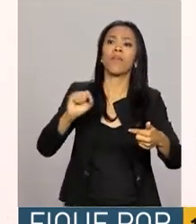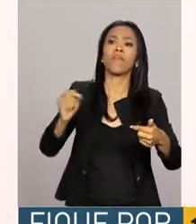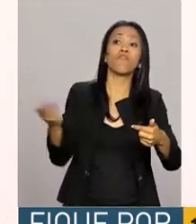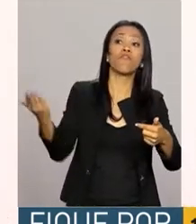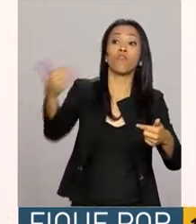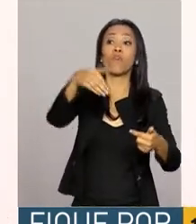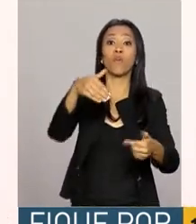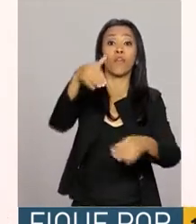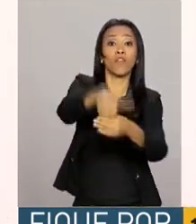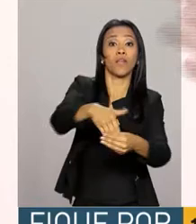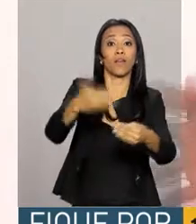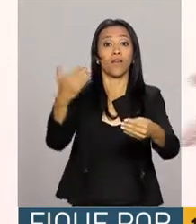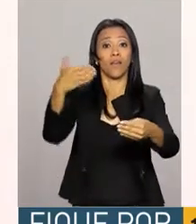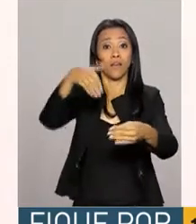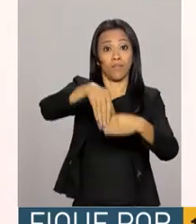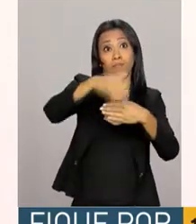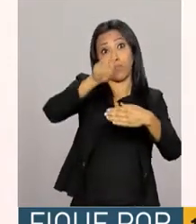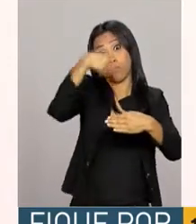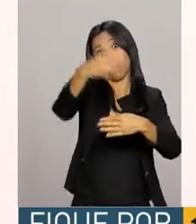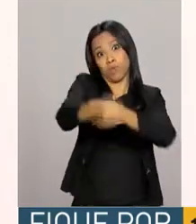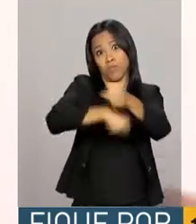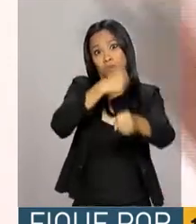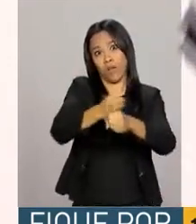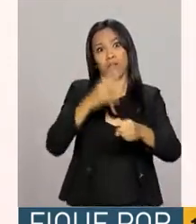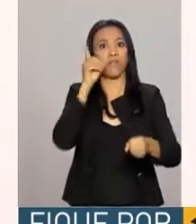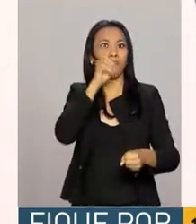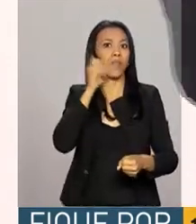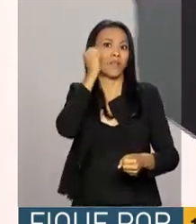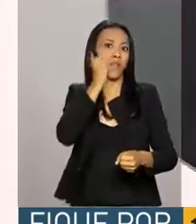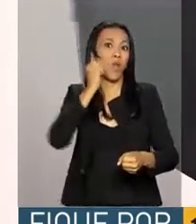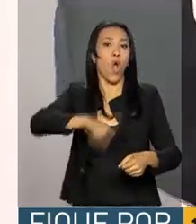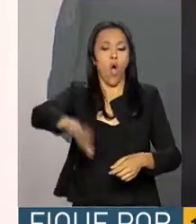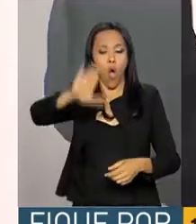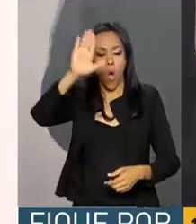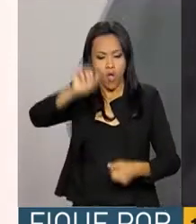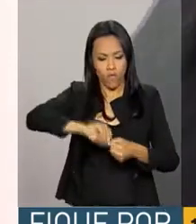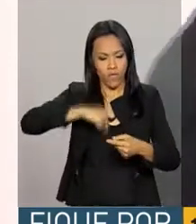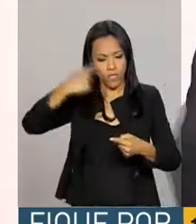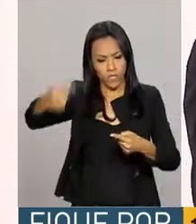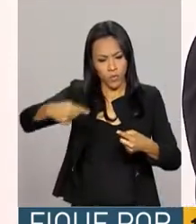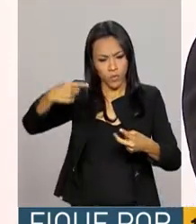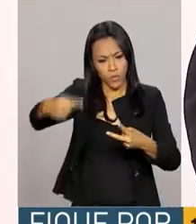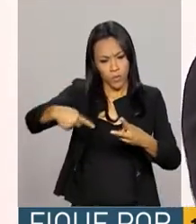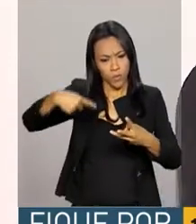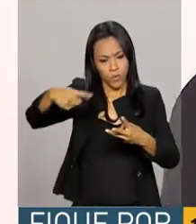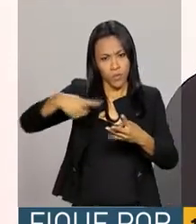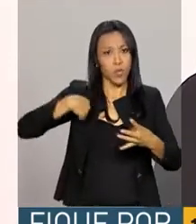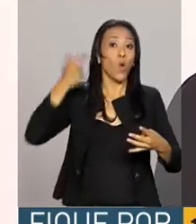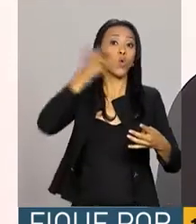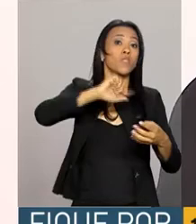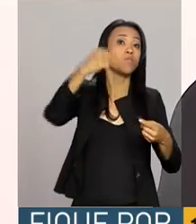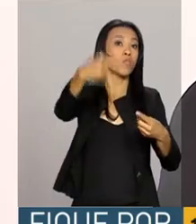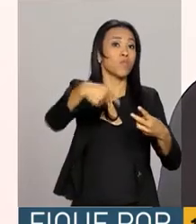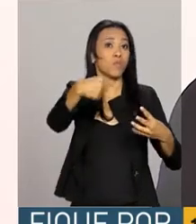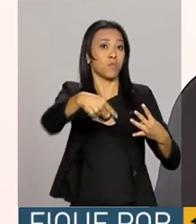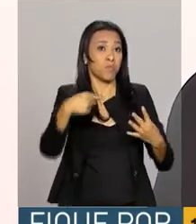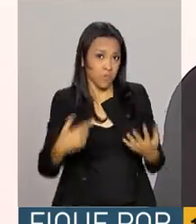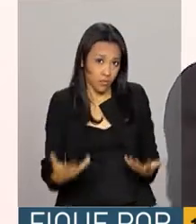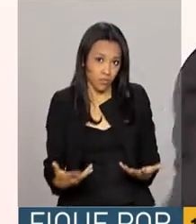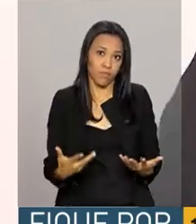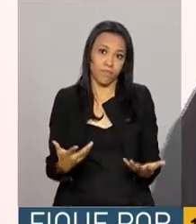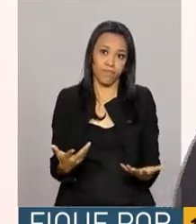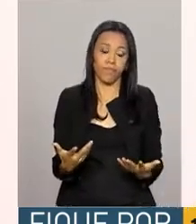eleições aqueles que forem deputados senadores possam olha aqui eu fiz isto isto isso nós conseguimos isso e mais aquilo na verdade